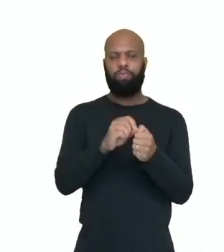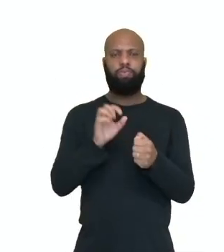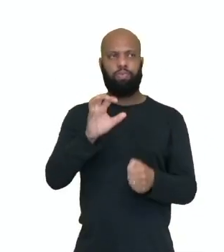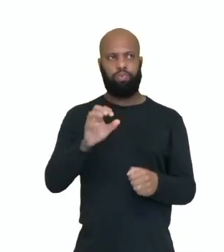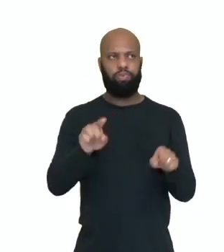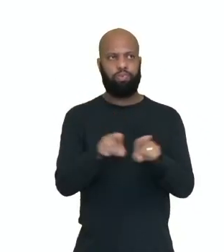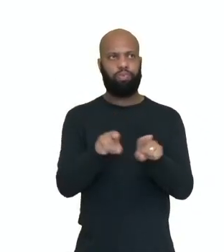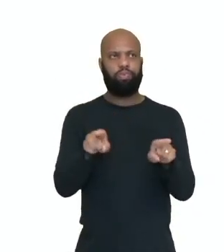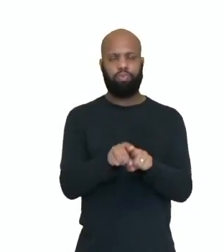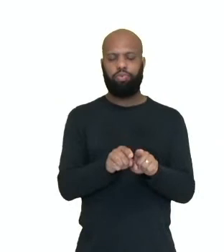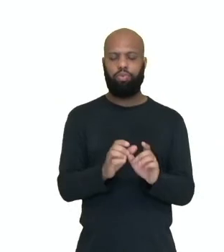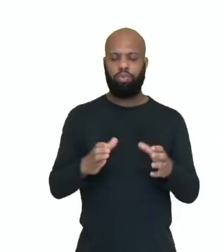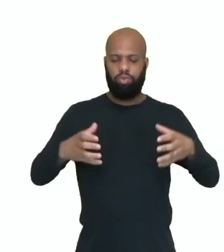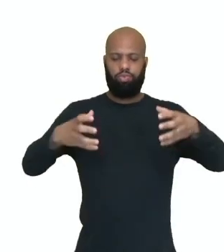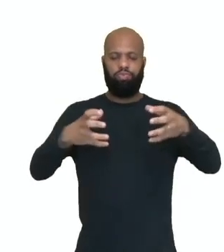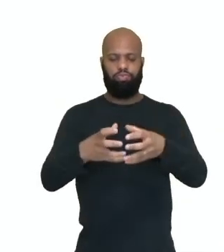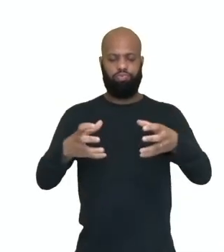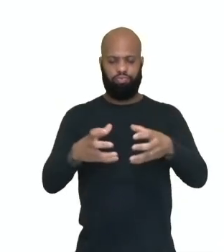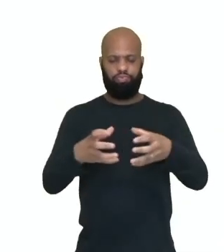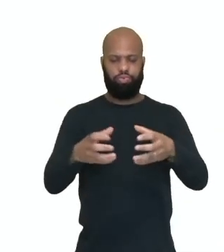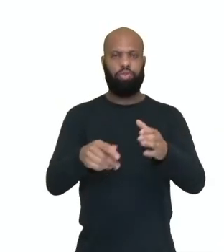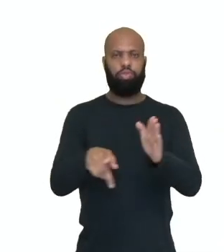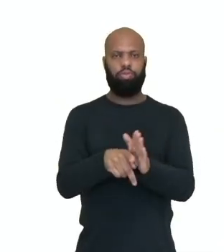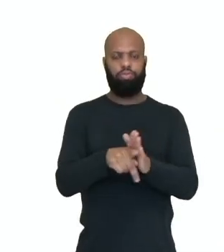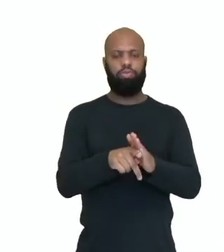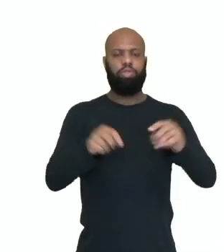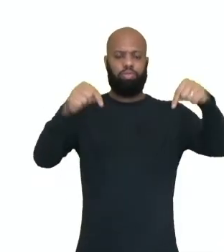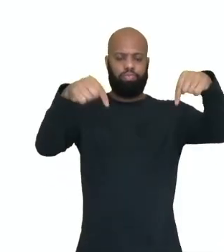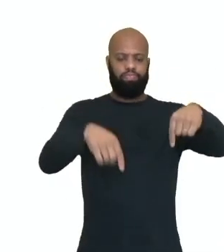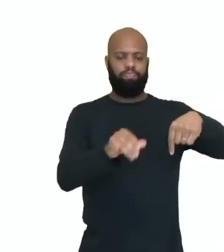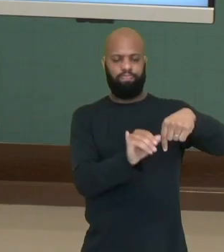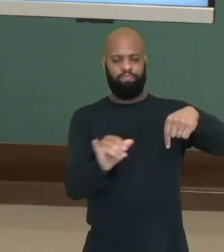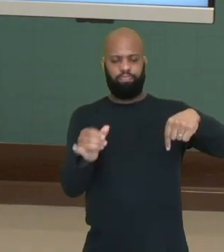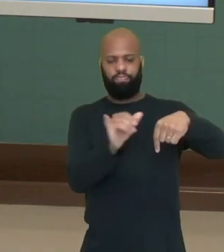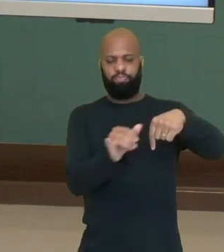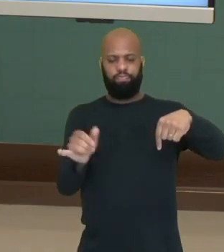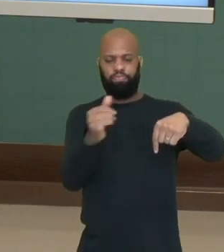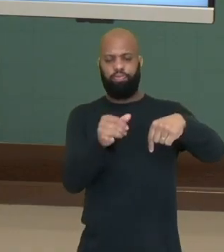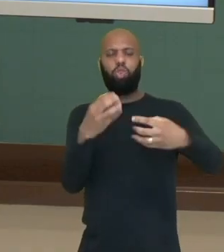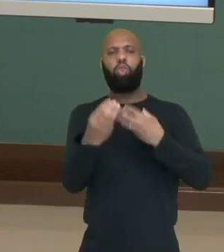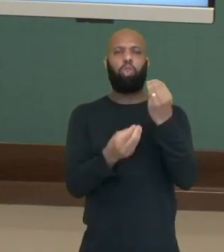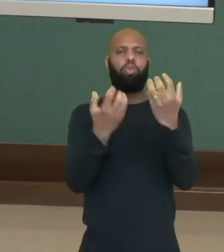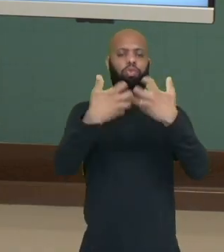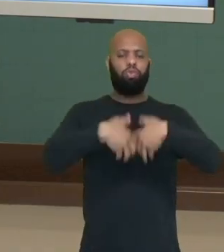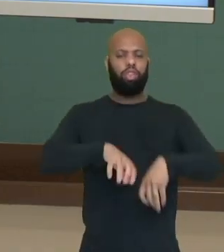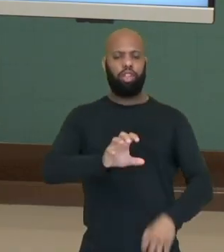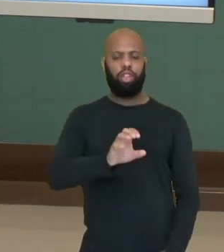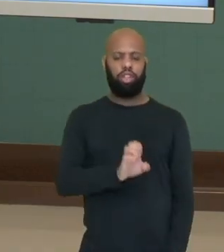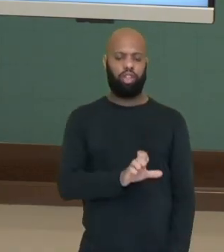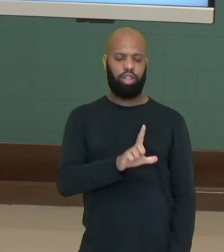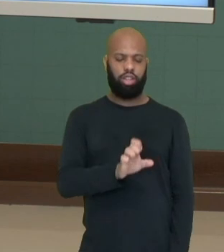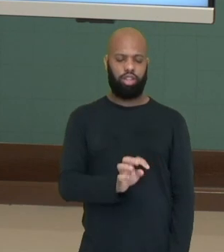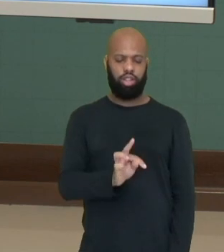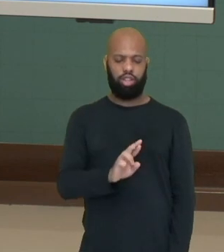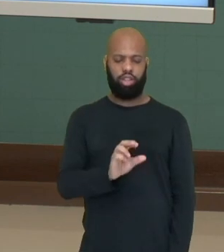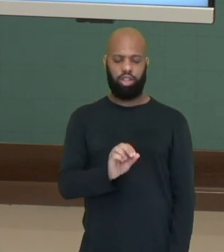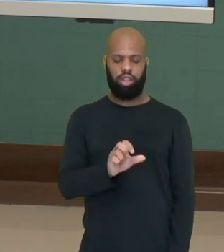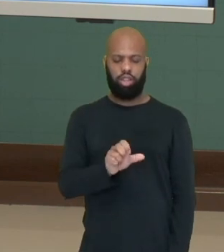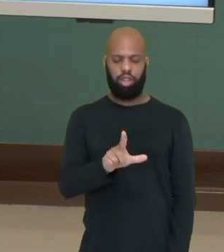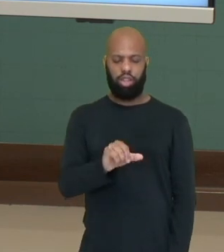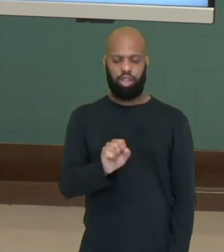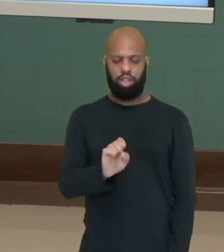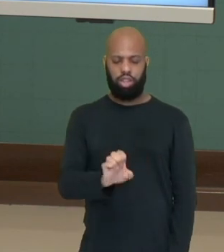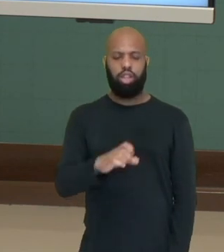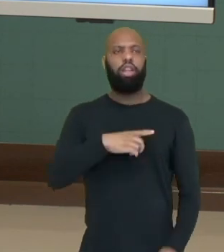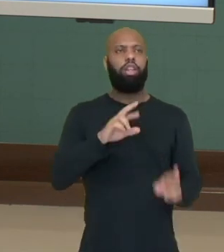cuba eletrolítica. É um vídeo bem interessante para a gente poder ver como que a eletrólise vai funcionar e essa nossa eletrólise tem a ver